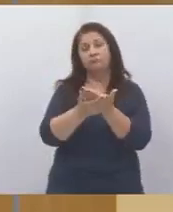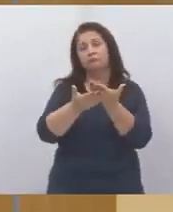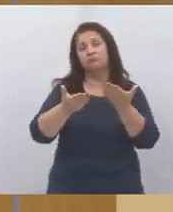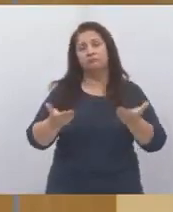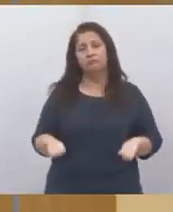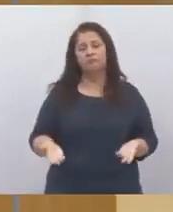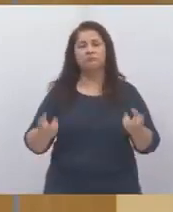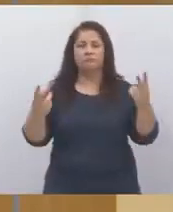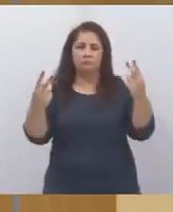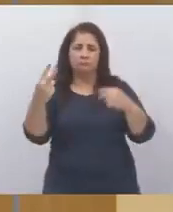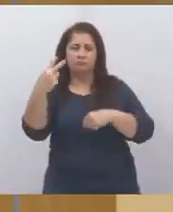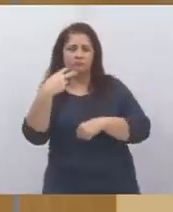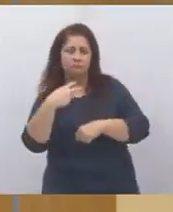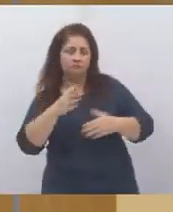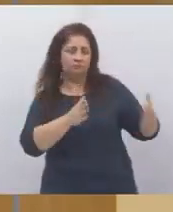você que tem acompanhado o nosso mandar